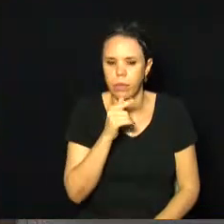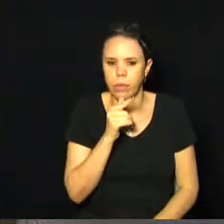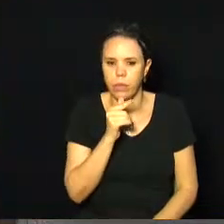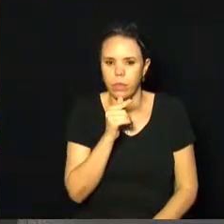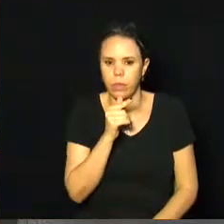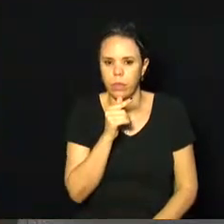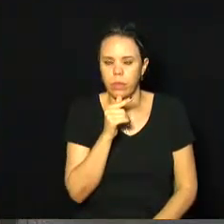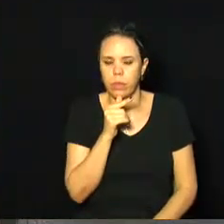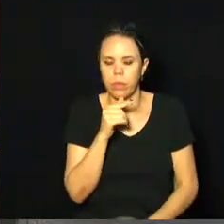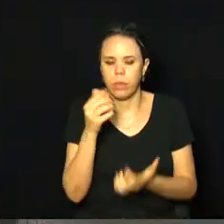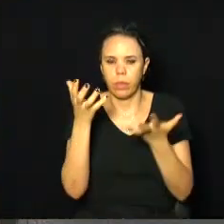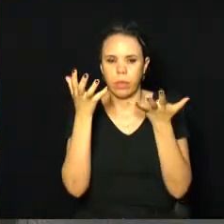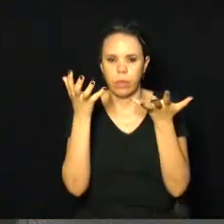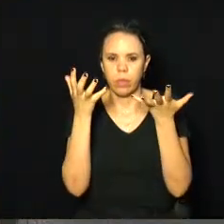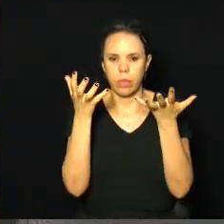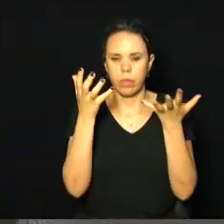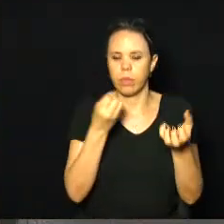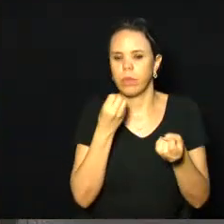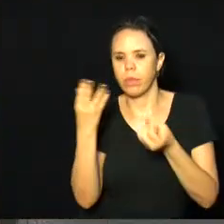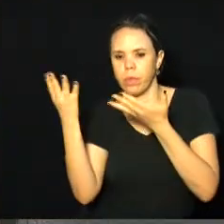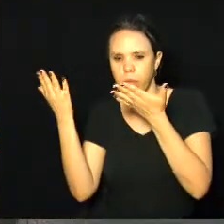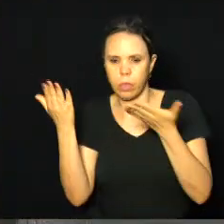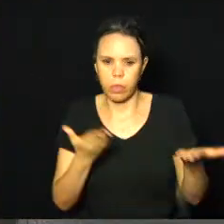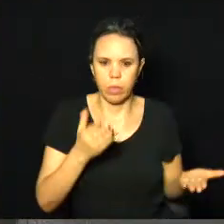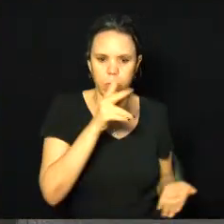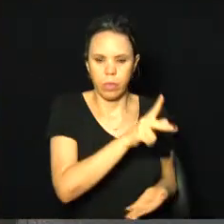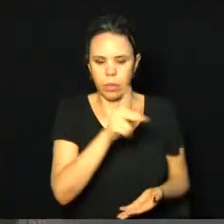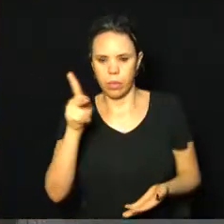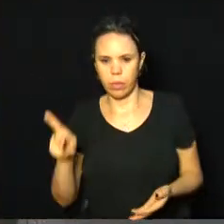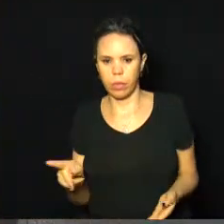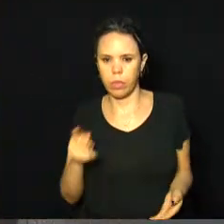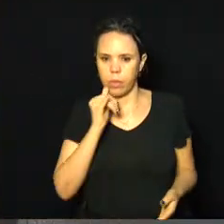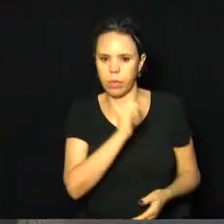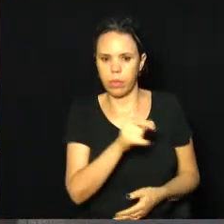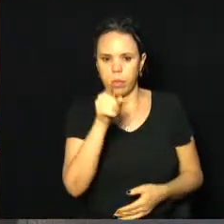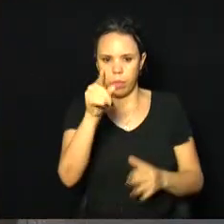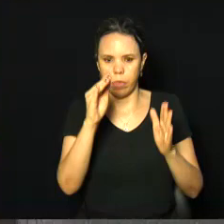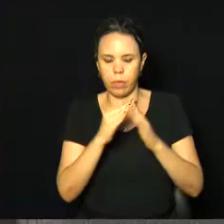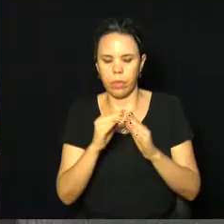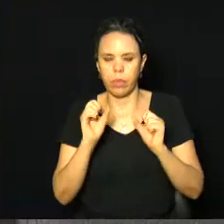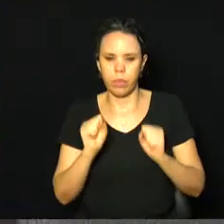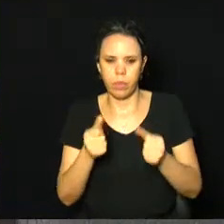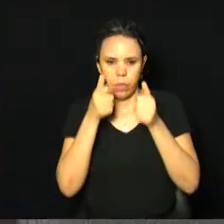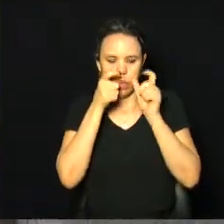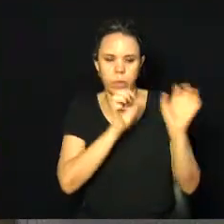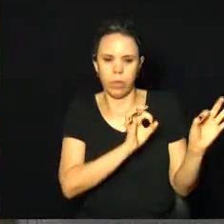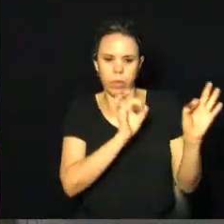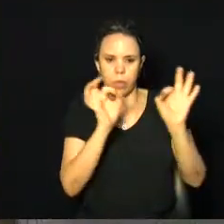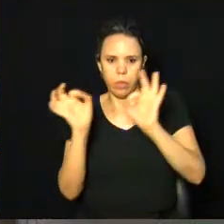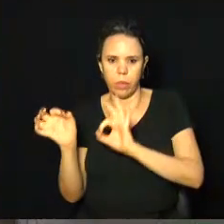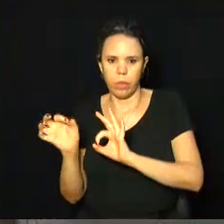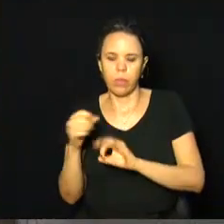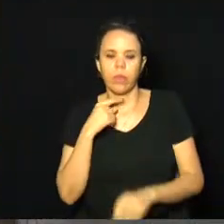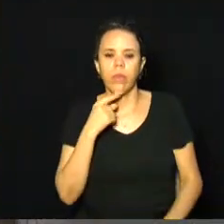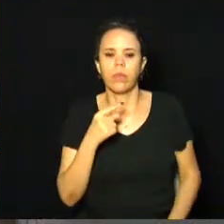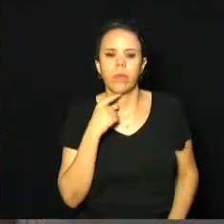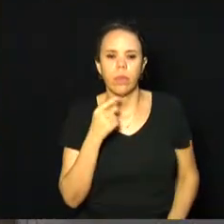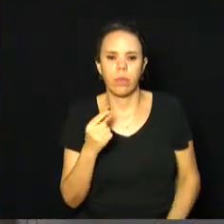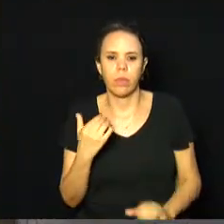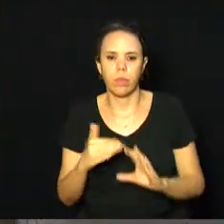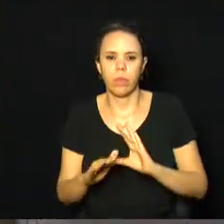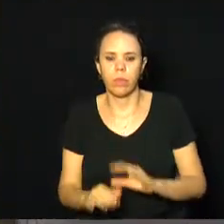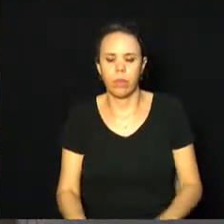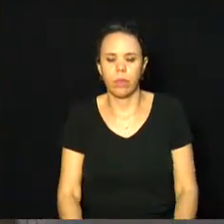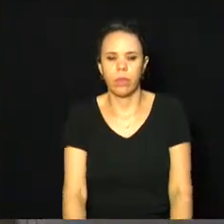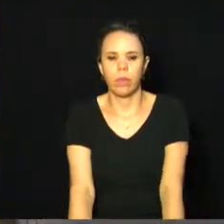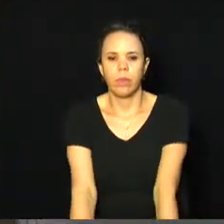Então, quero dar as boas-vindas ao professor Dimas, dizer que você de casa pode acompanhar com a gente, se tiver algum questionamento, pode nos